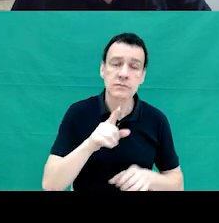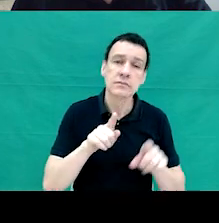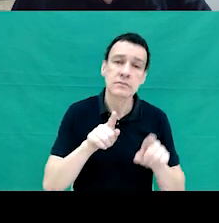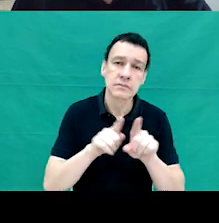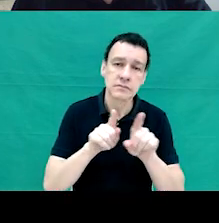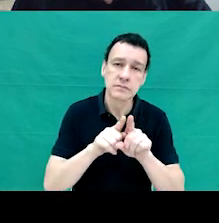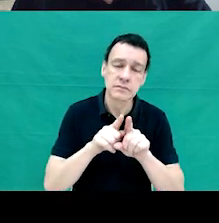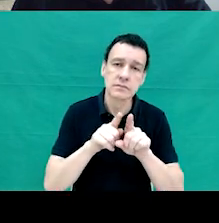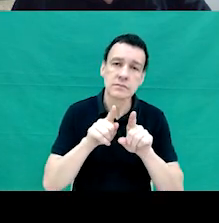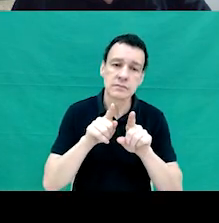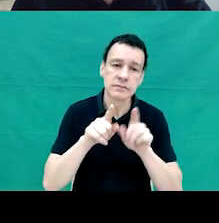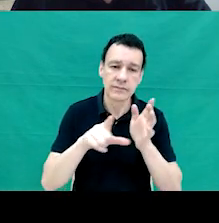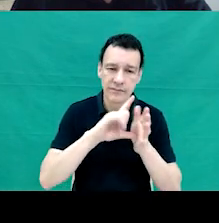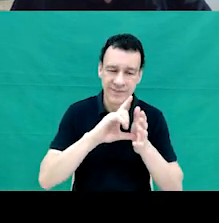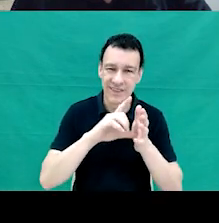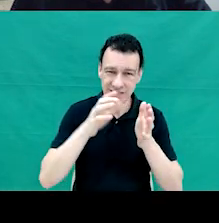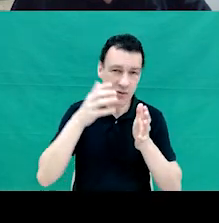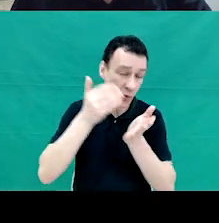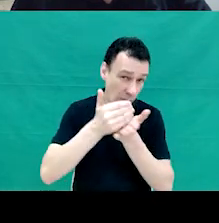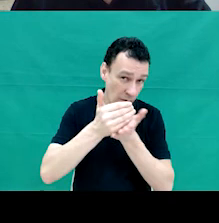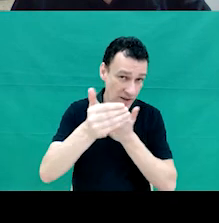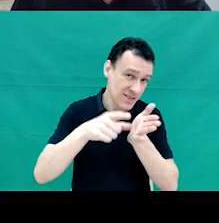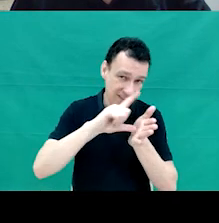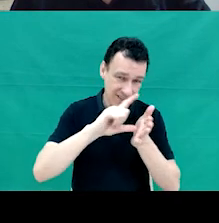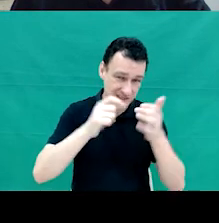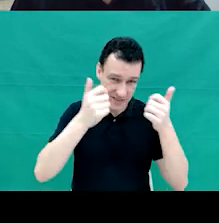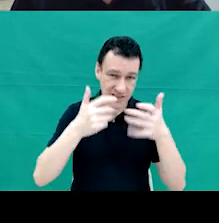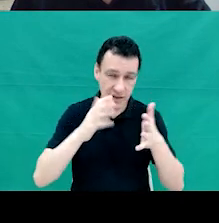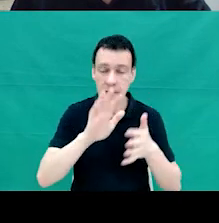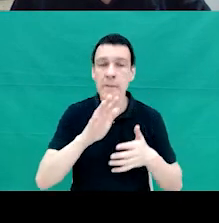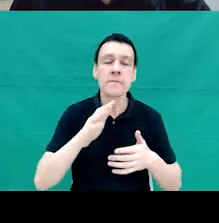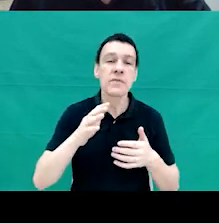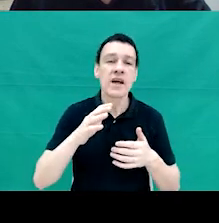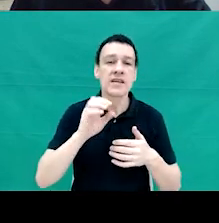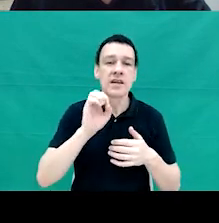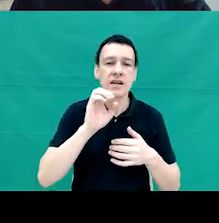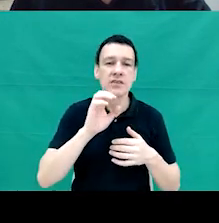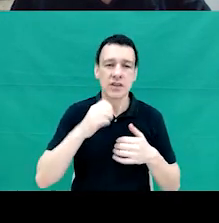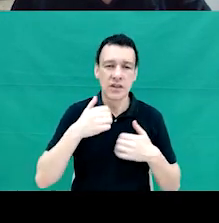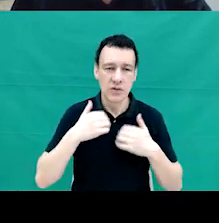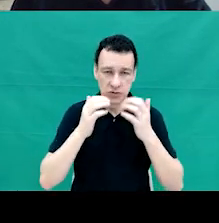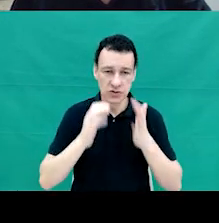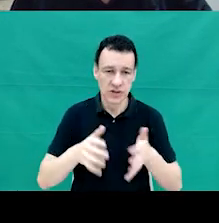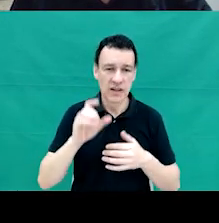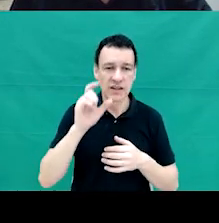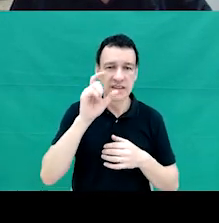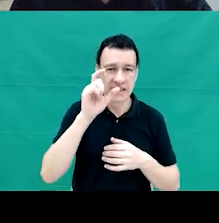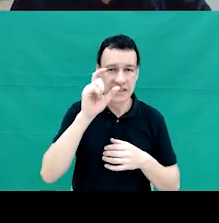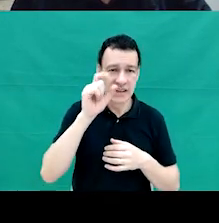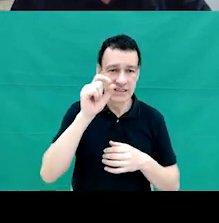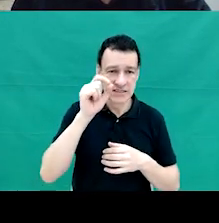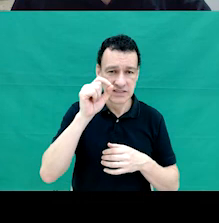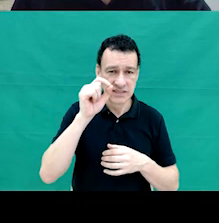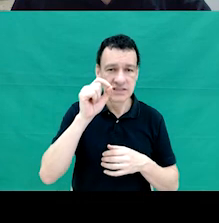pouco antes da nossa apresentação, né? Simplesmente seguir as 10 heurísticas torna o produto acessível? Não, de